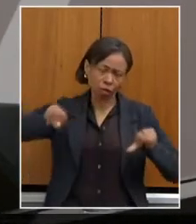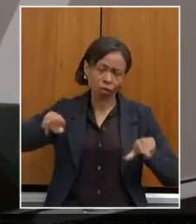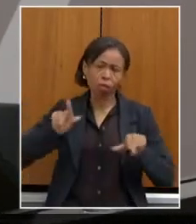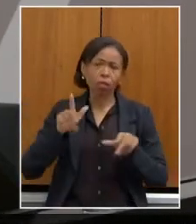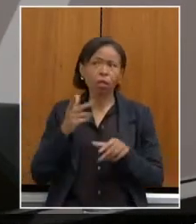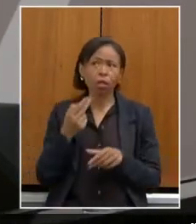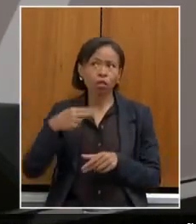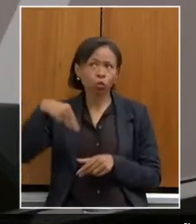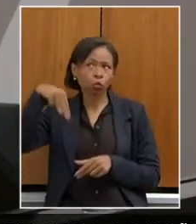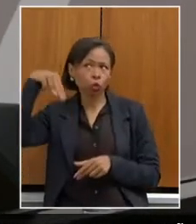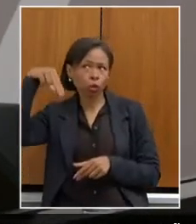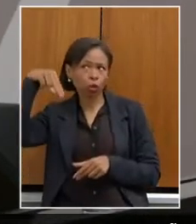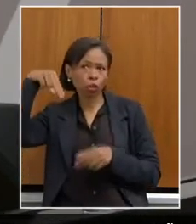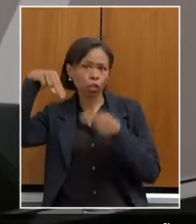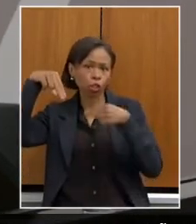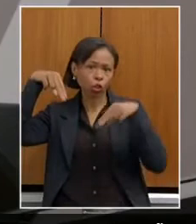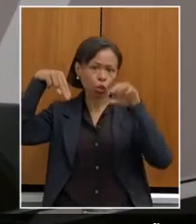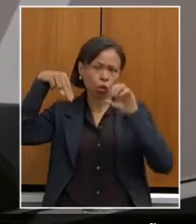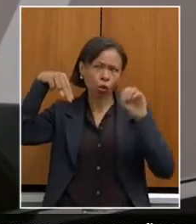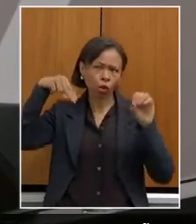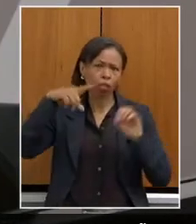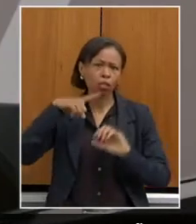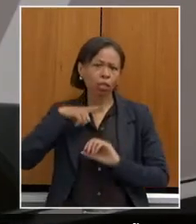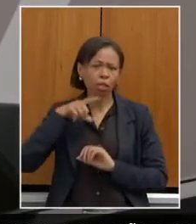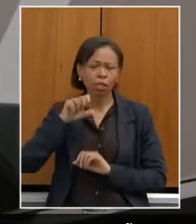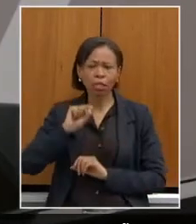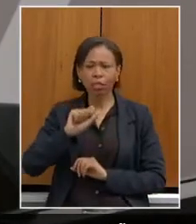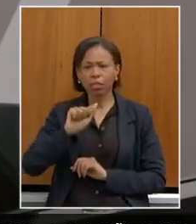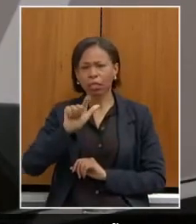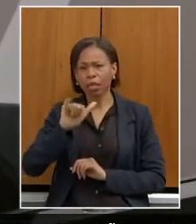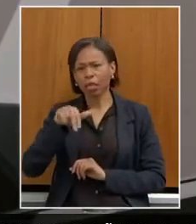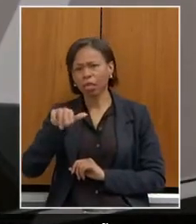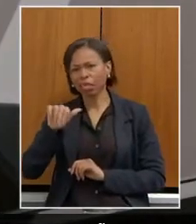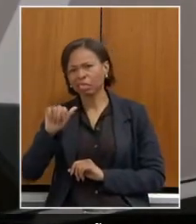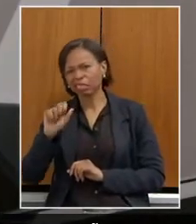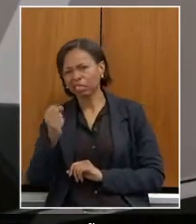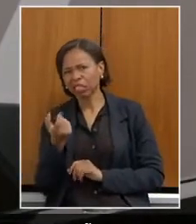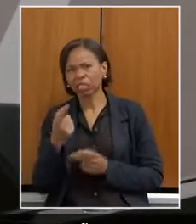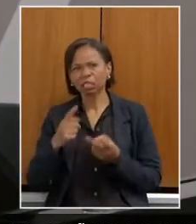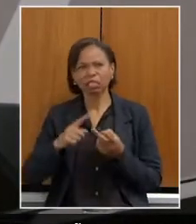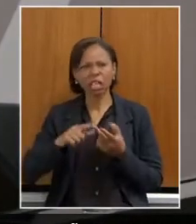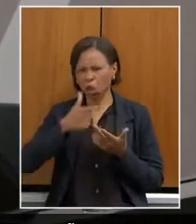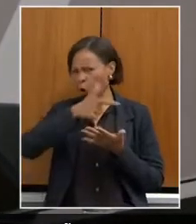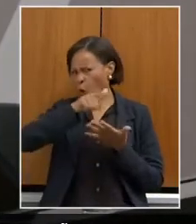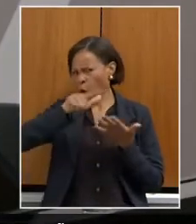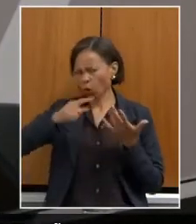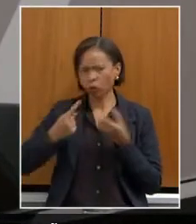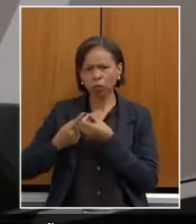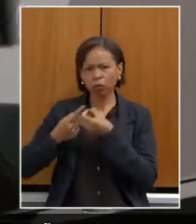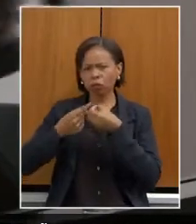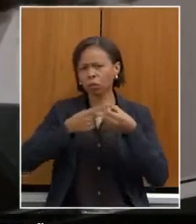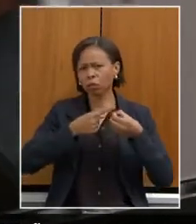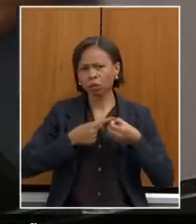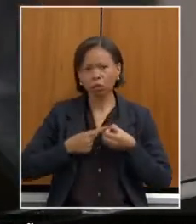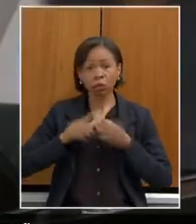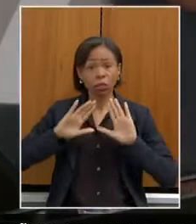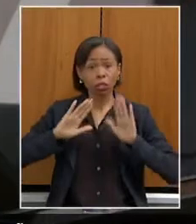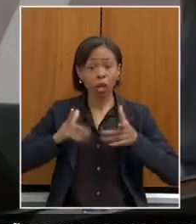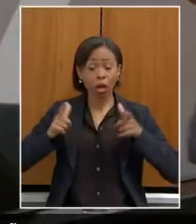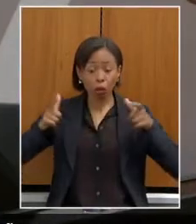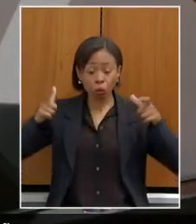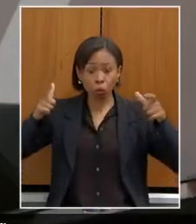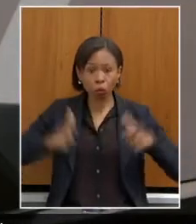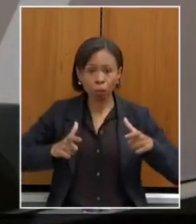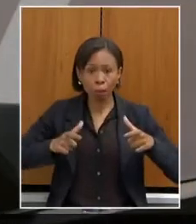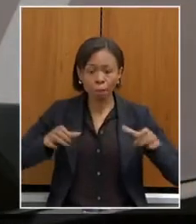Noroeste nós temos municípios de Salinas Janaúba Brasília de Minas e Urucuia que já tem o espaço físico pronto